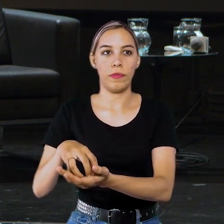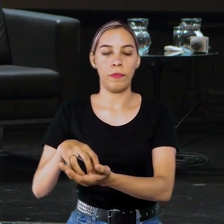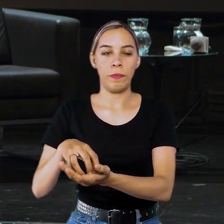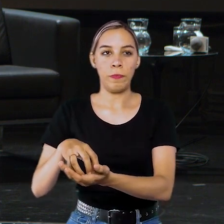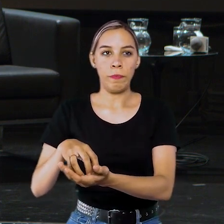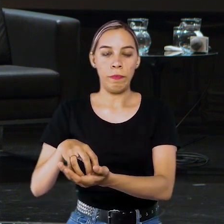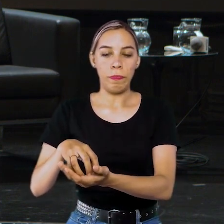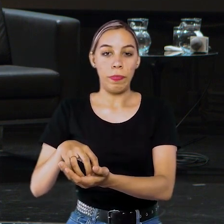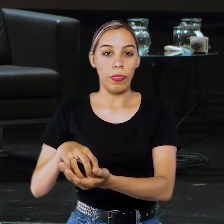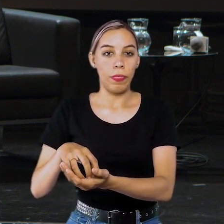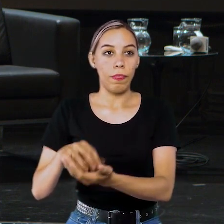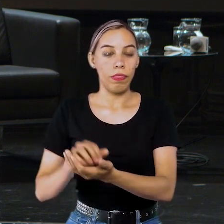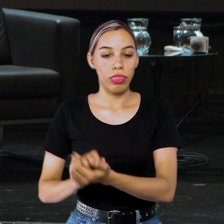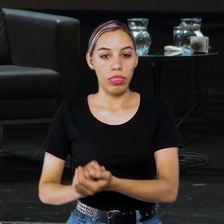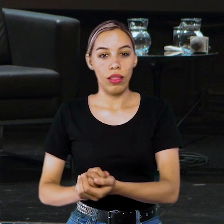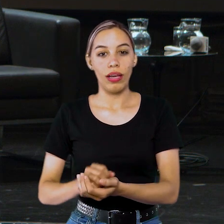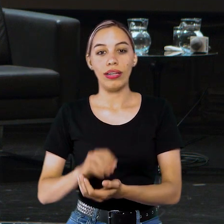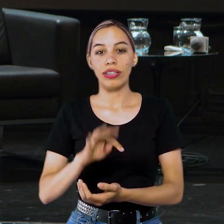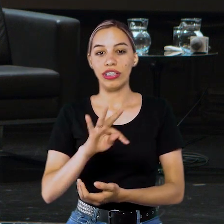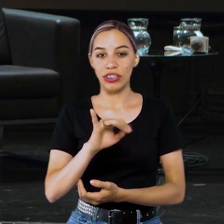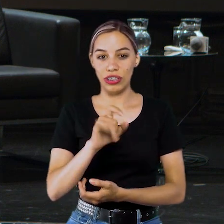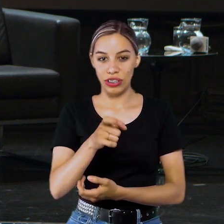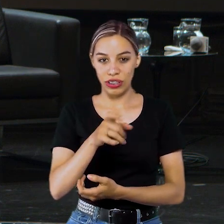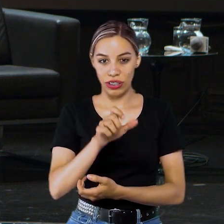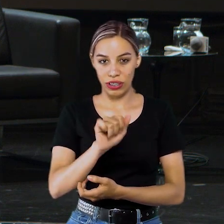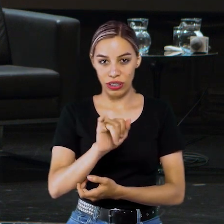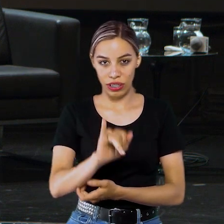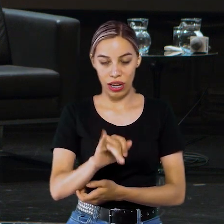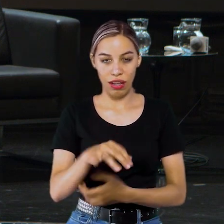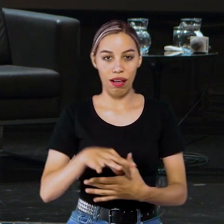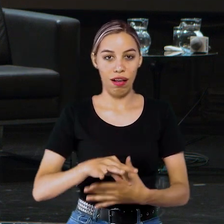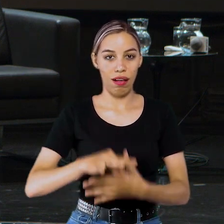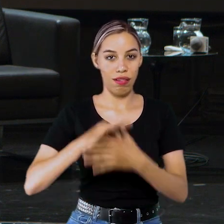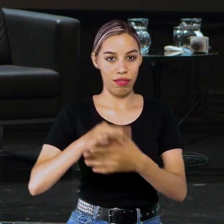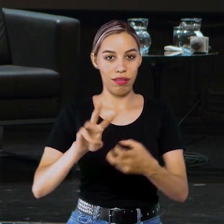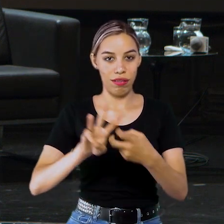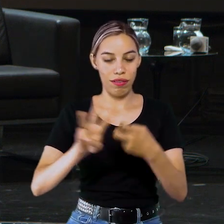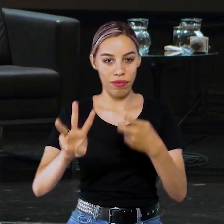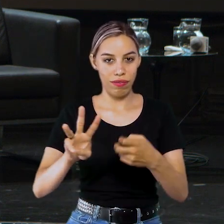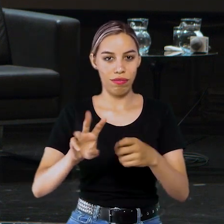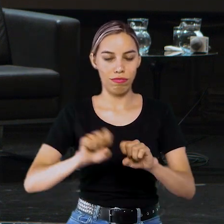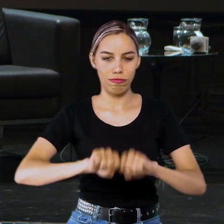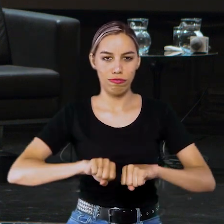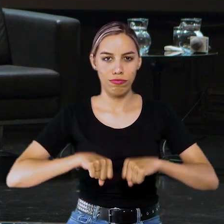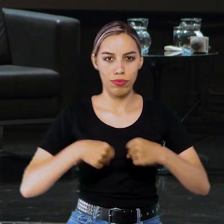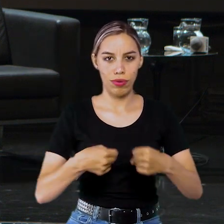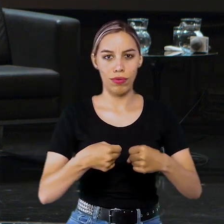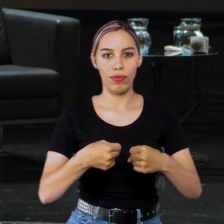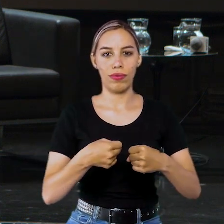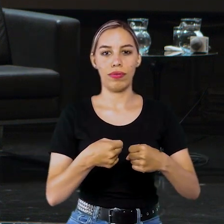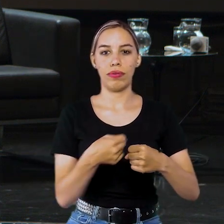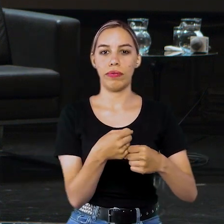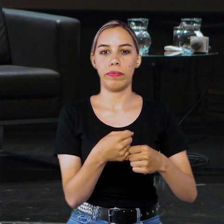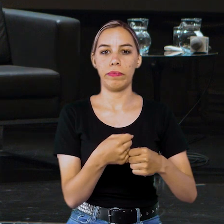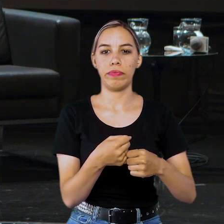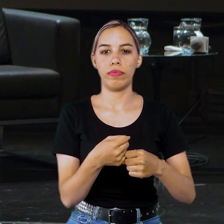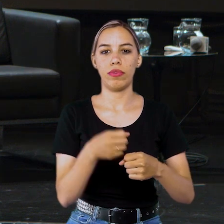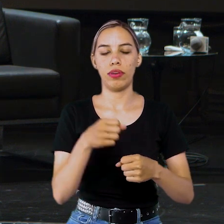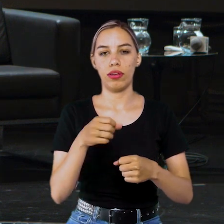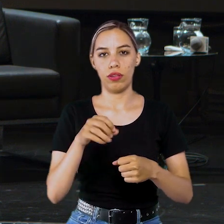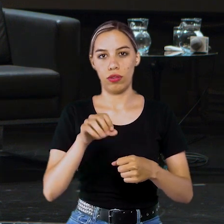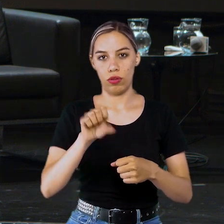Sebastião. Chay Suruí é líder indígena, ativista brasileira da etnia Suruí. Ela